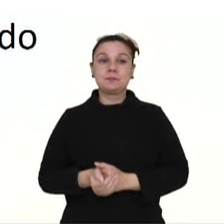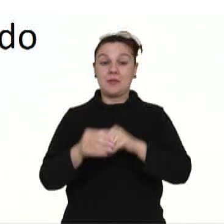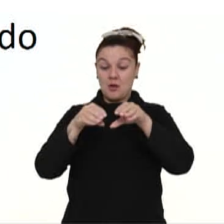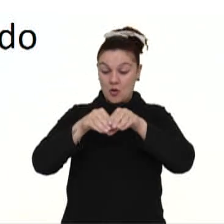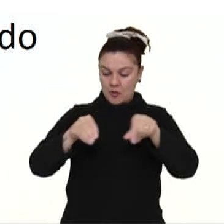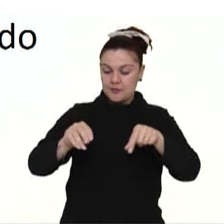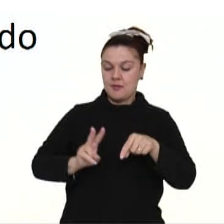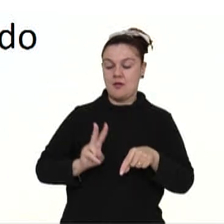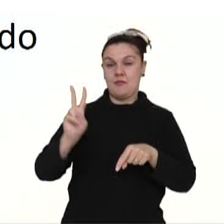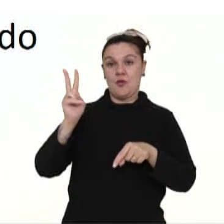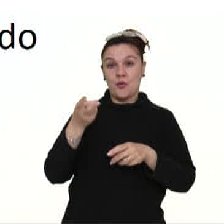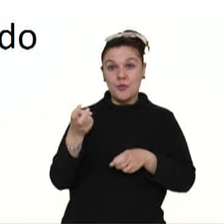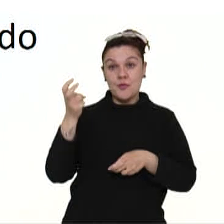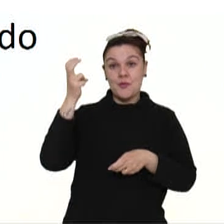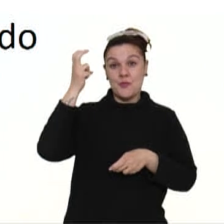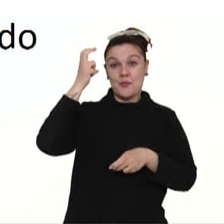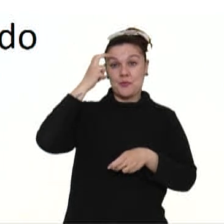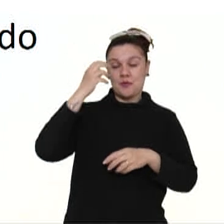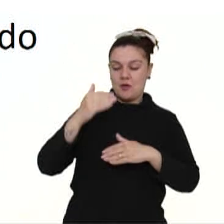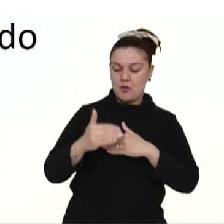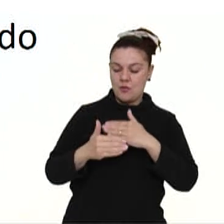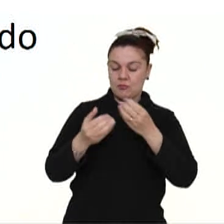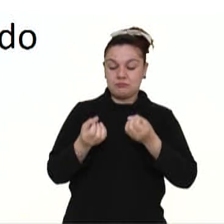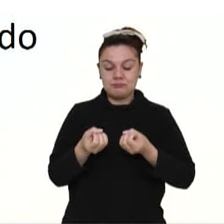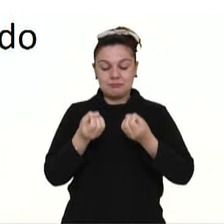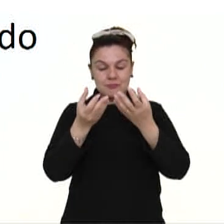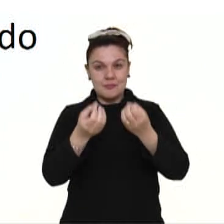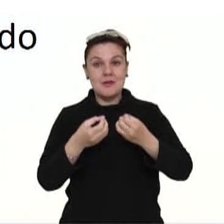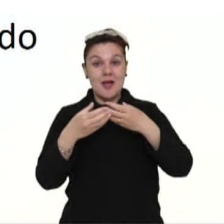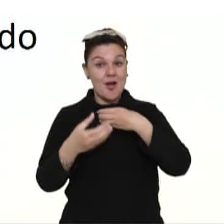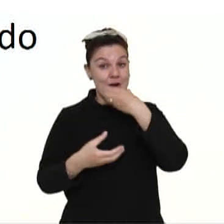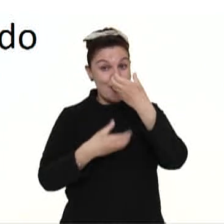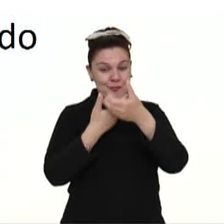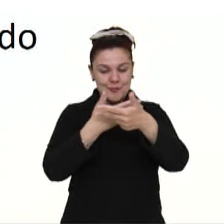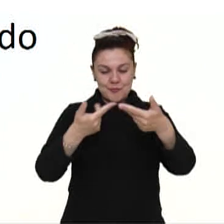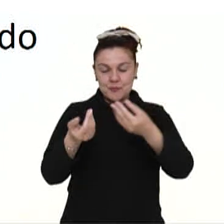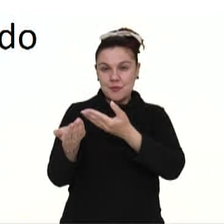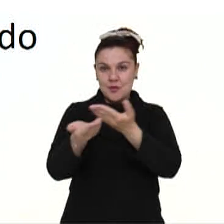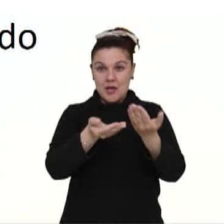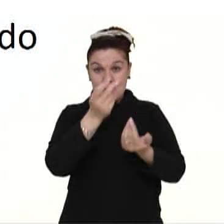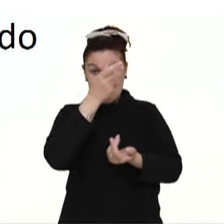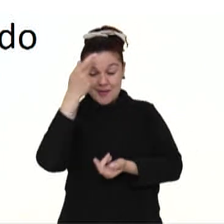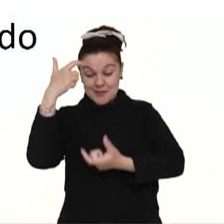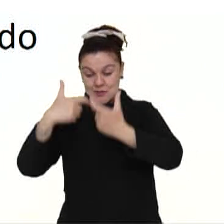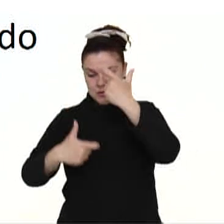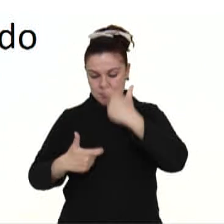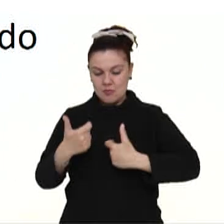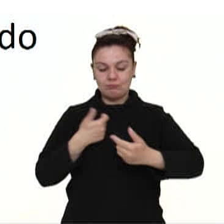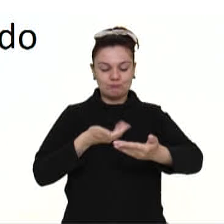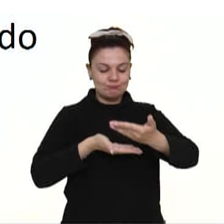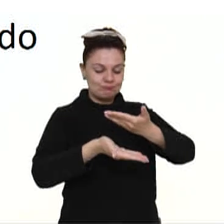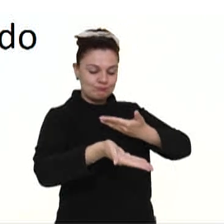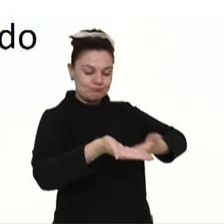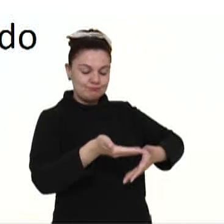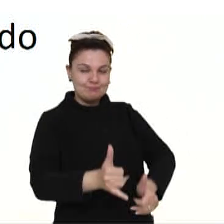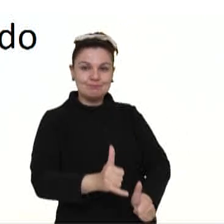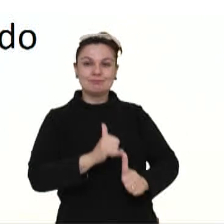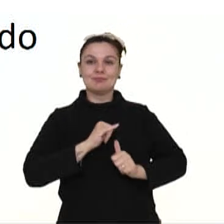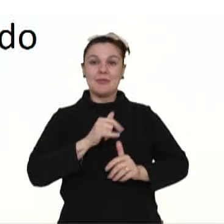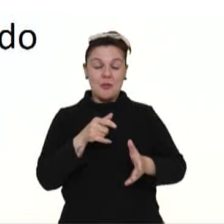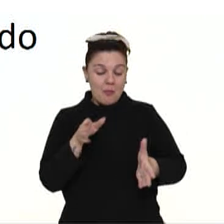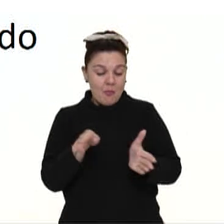tem um valor cultural na medida em que dá seus frutos aos homens, e os homens têm uma grande intimidade com o meio em que